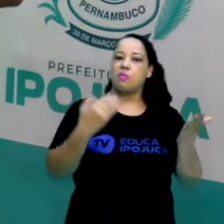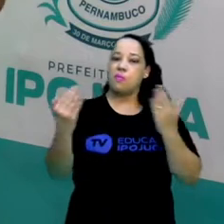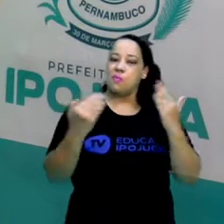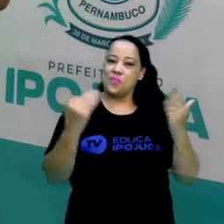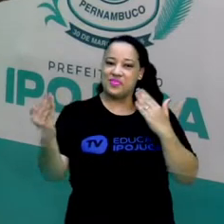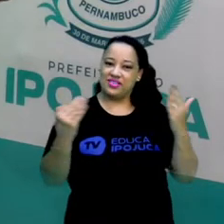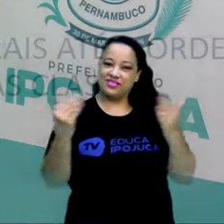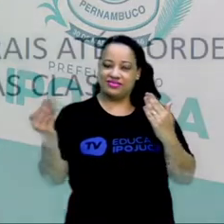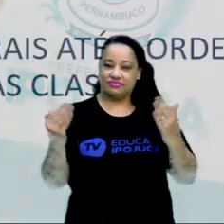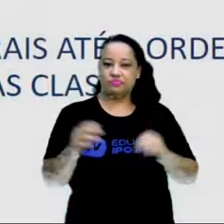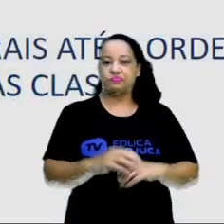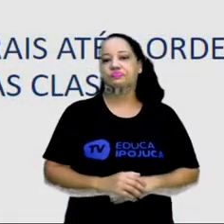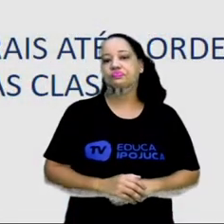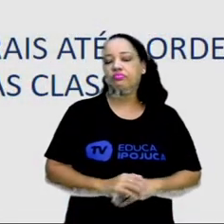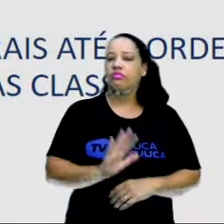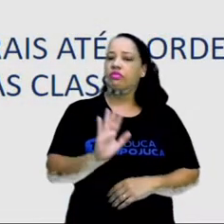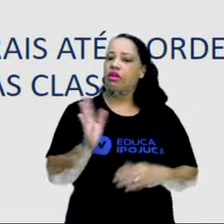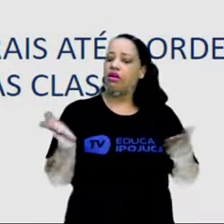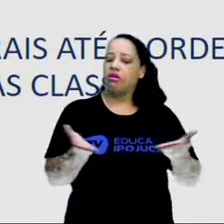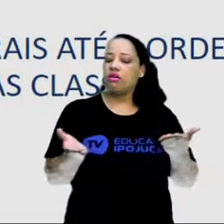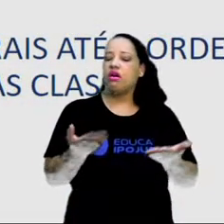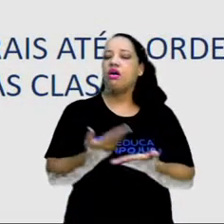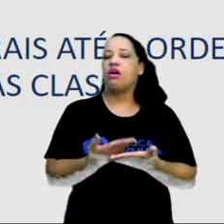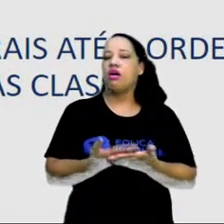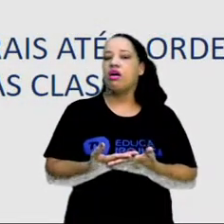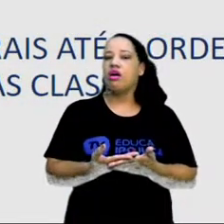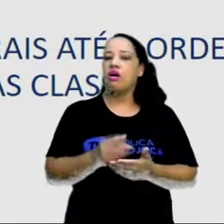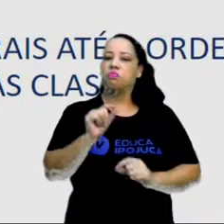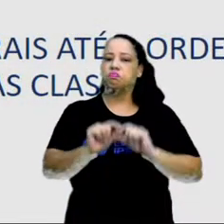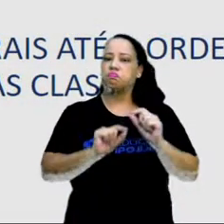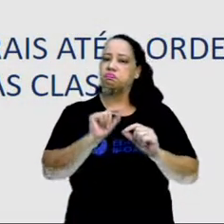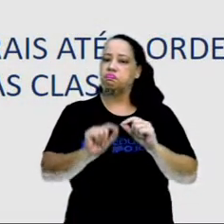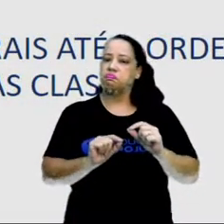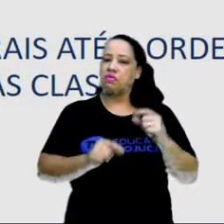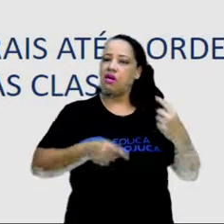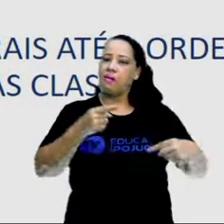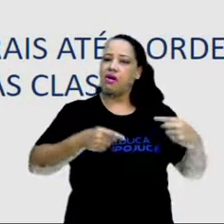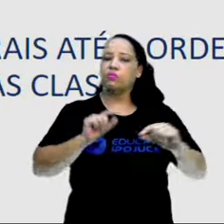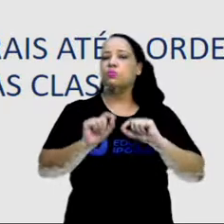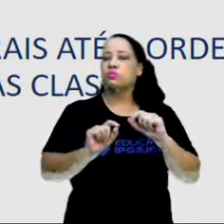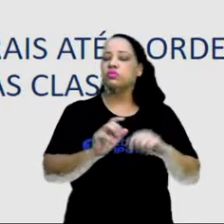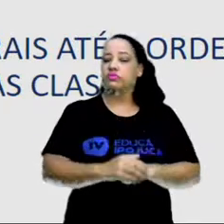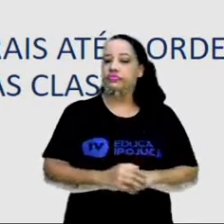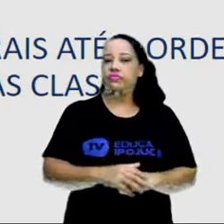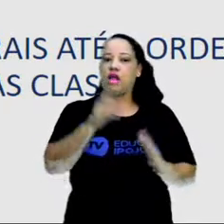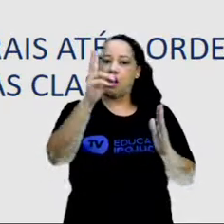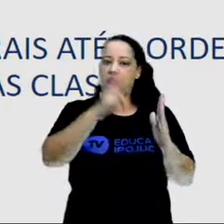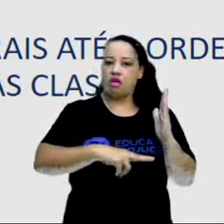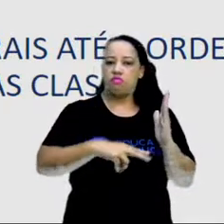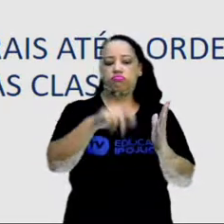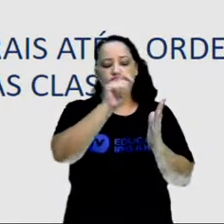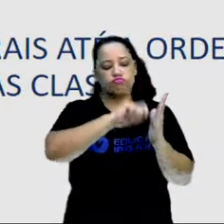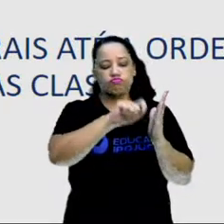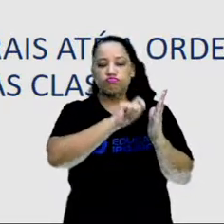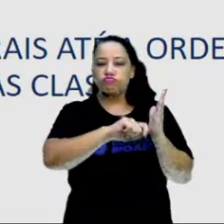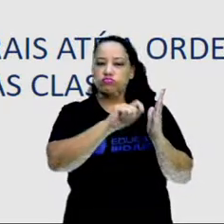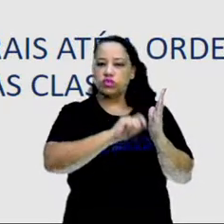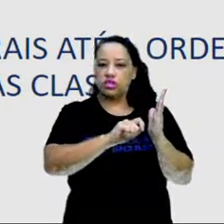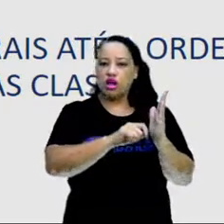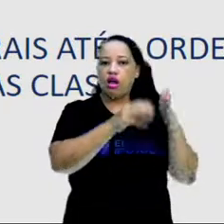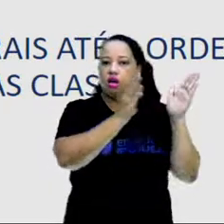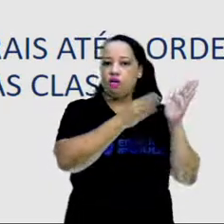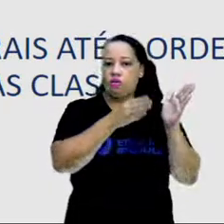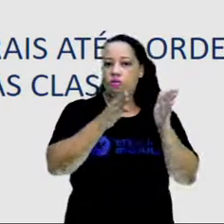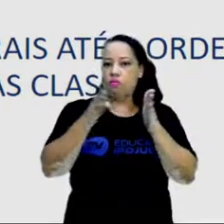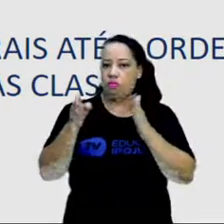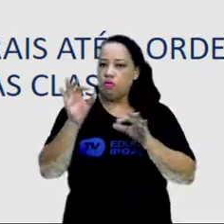E o que iremos debater nessa aula? Como será essa aula, professora? Iremos ler, escrever,